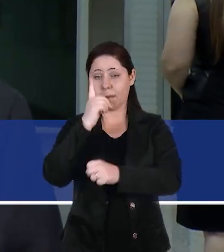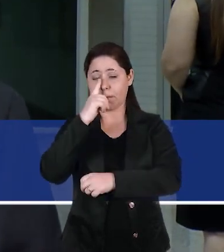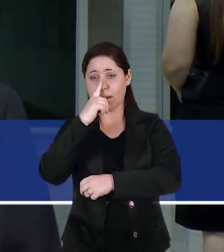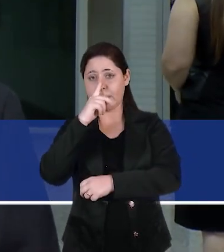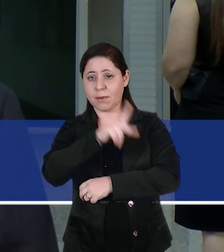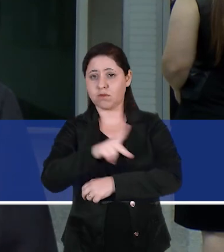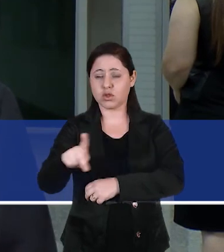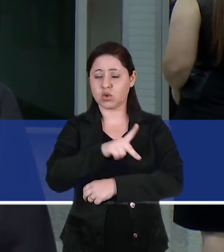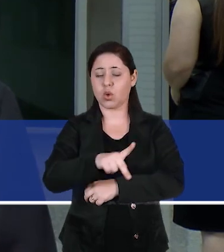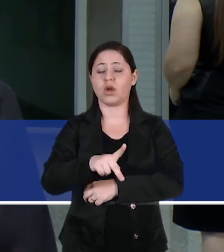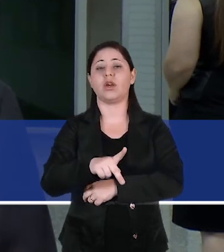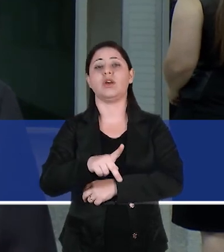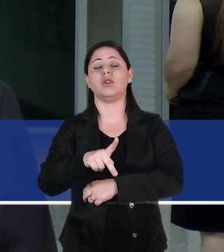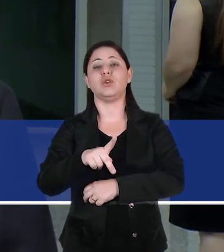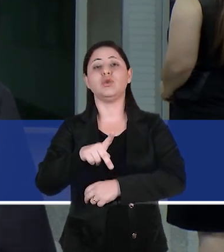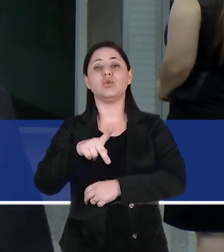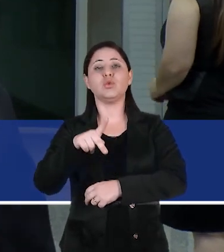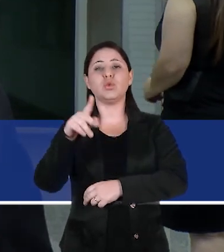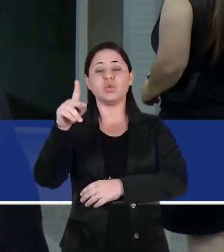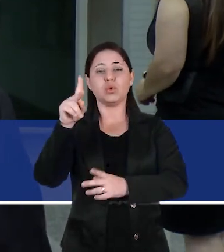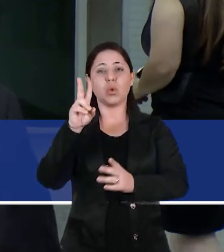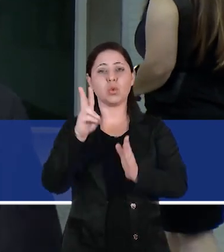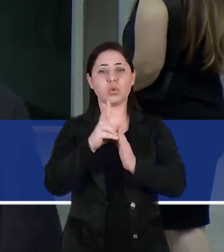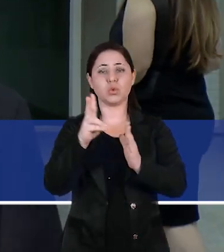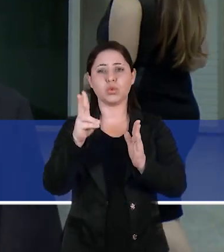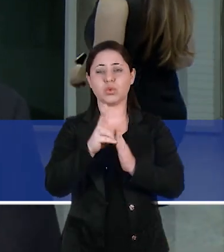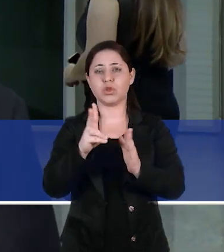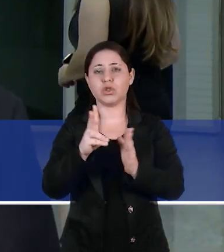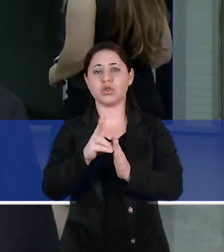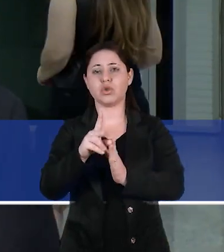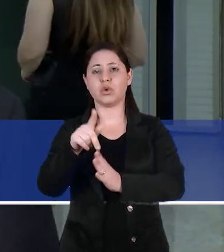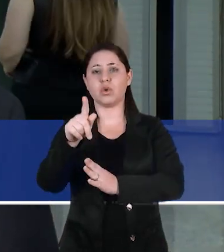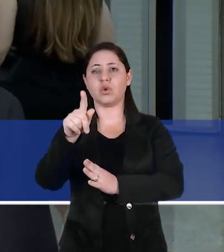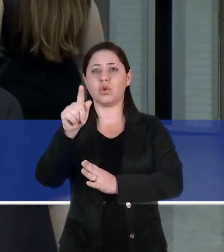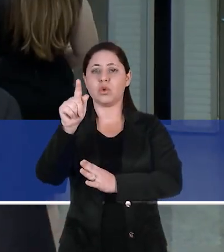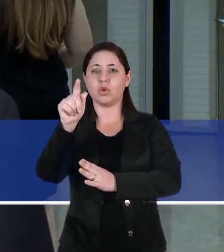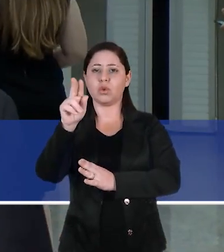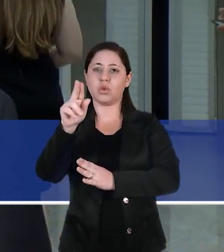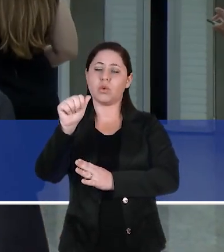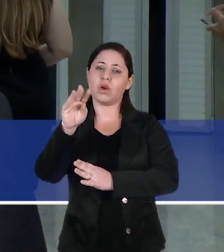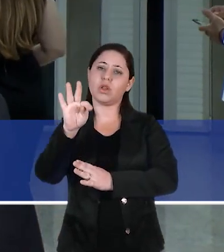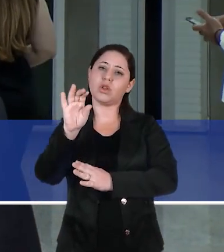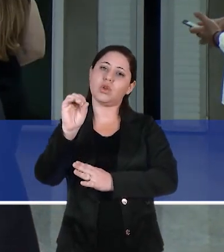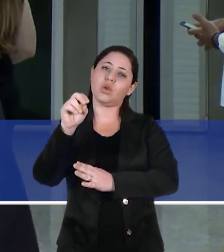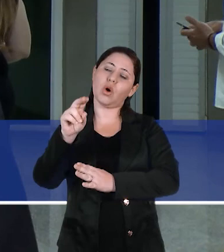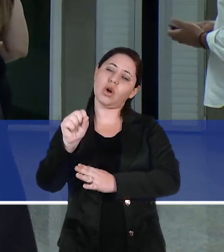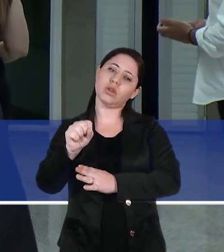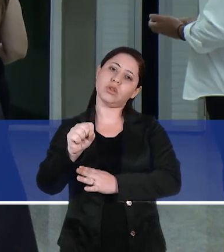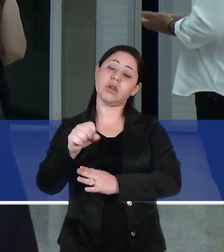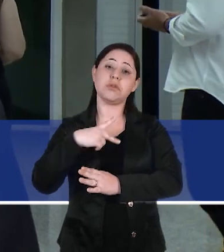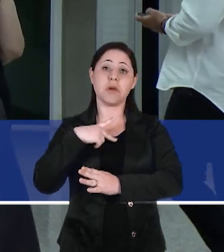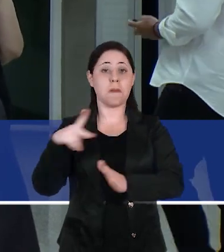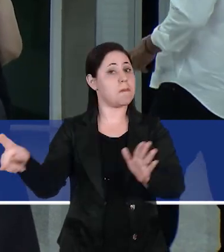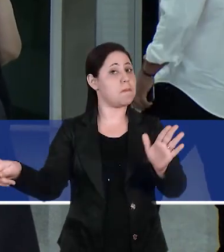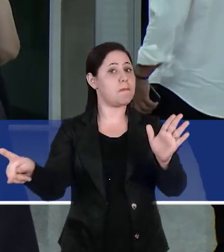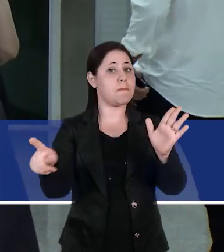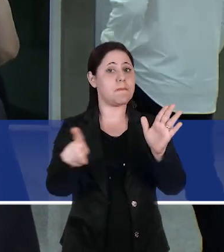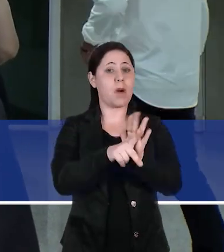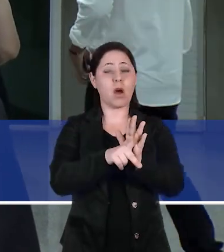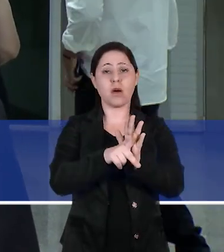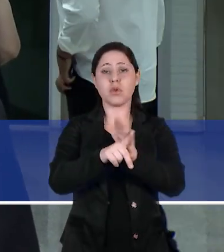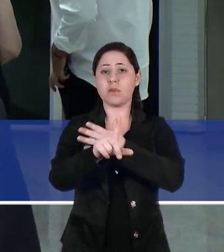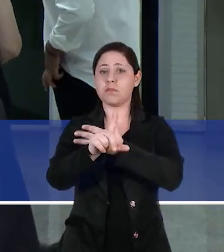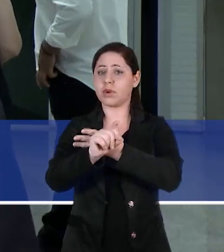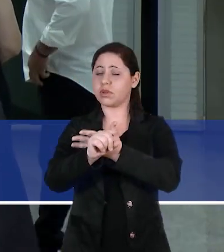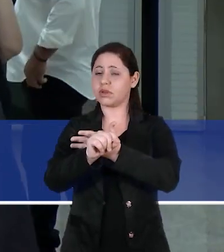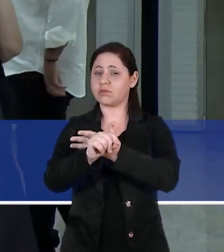minha mãe era professora dos índios Guatós, perto do Porto Índio, a Fazenda Curizal, na Serra do Amolar. Então eu sou pantaneiro de origem.